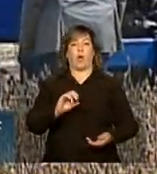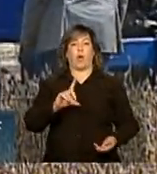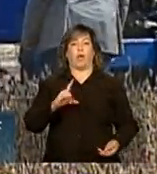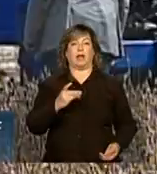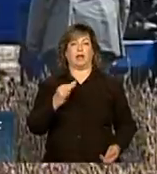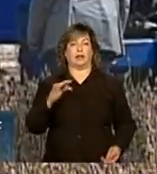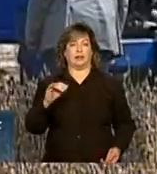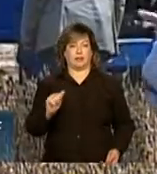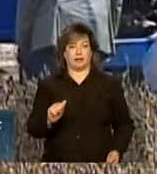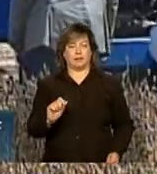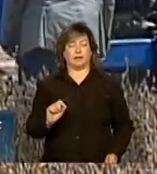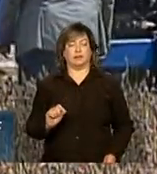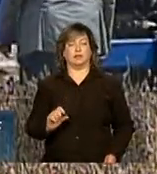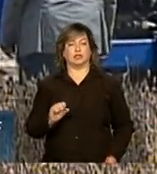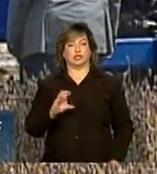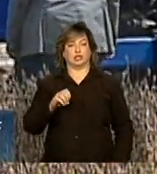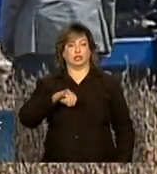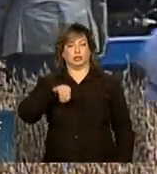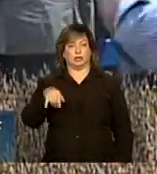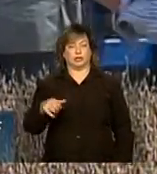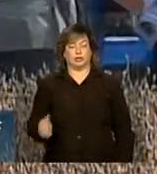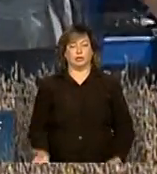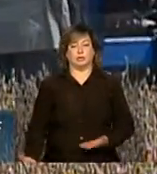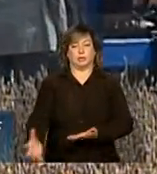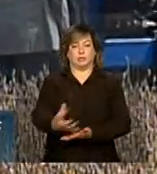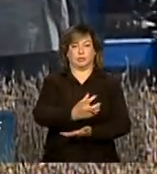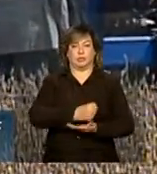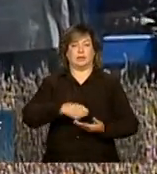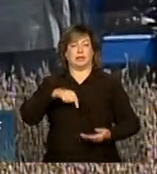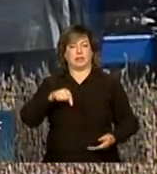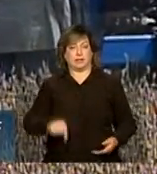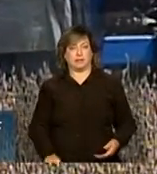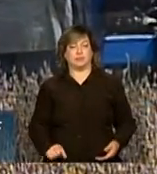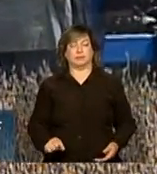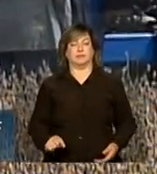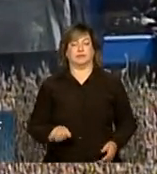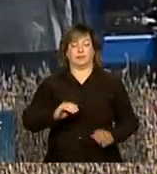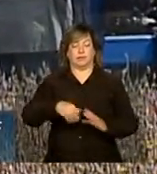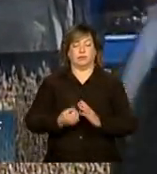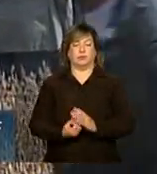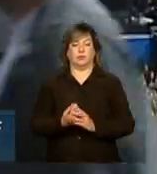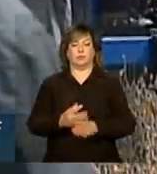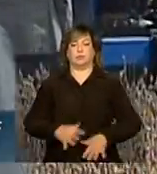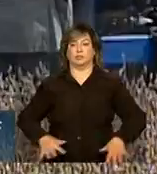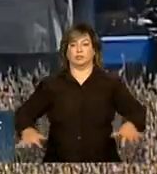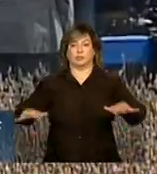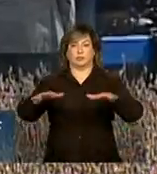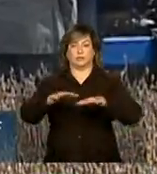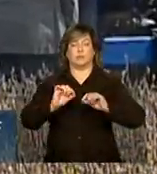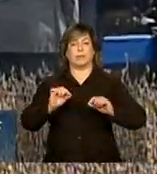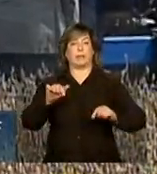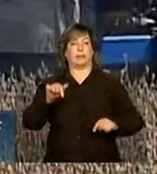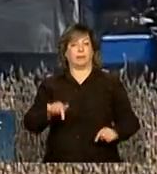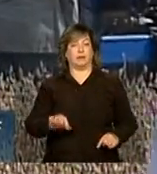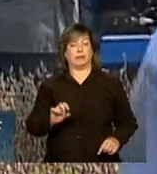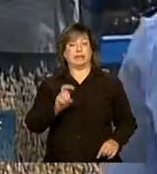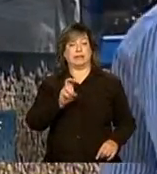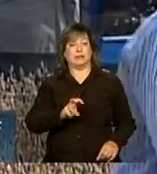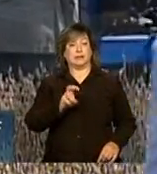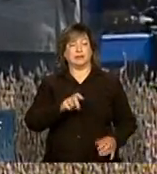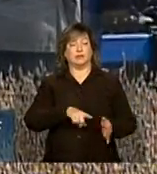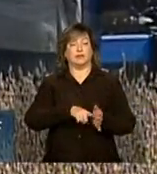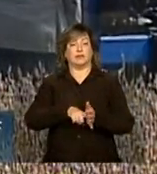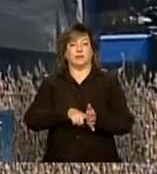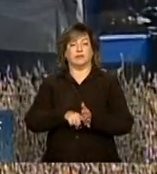colheita de soja nesta lavoura lembrando então que o o levantamento quinto levantamento da